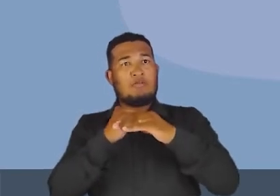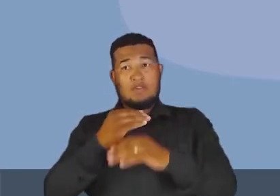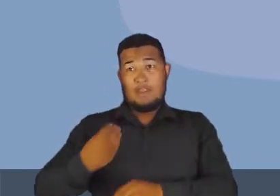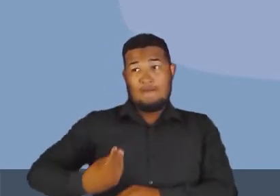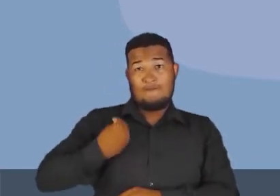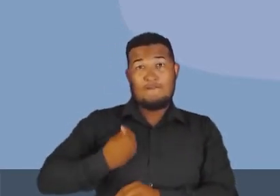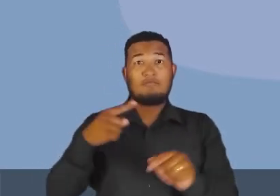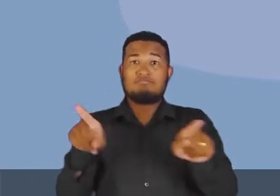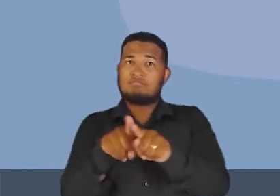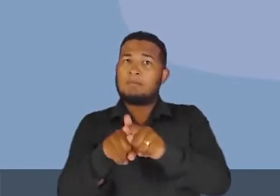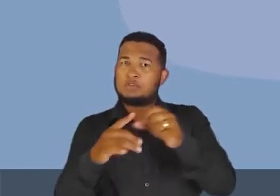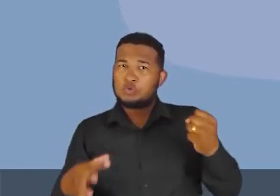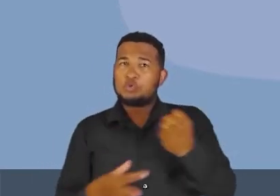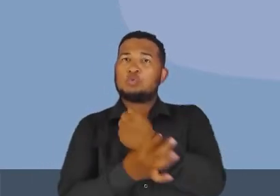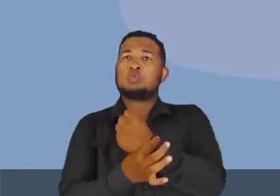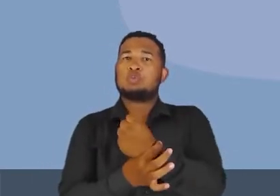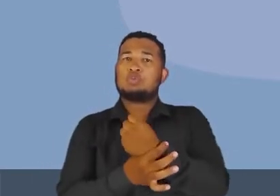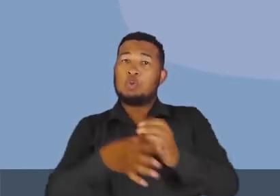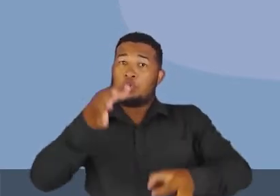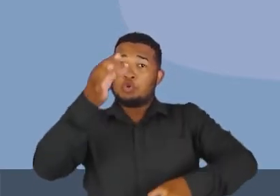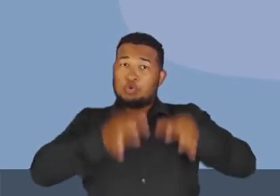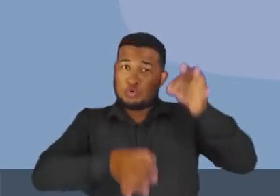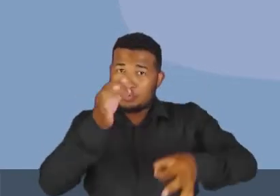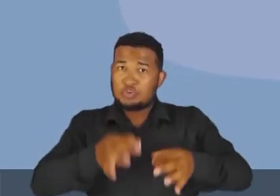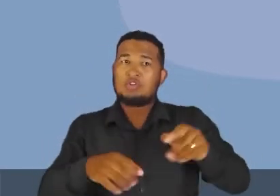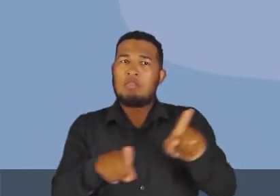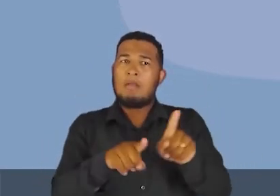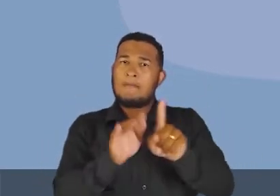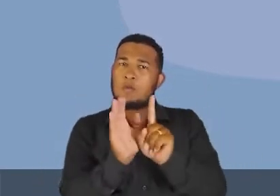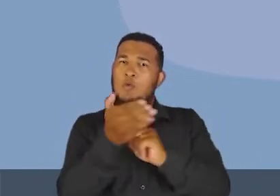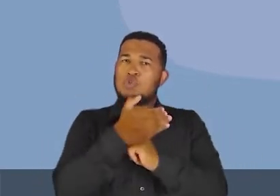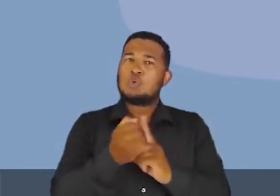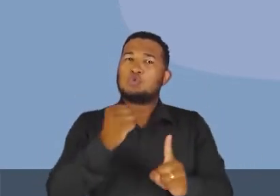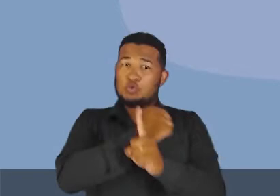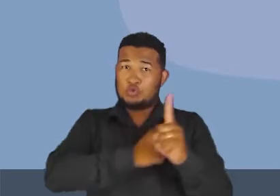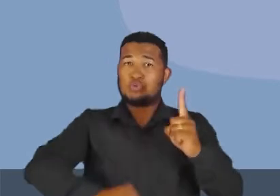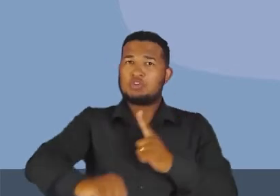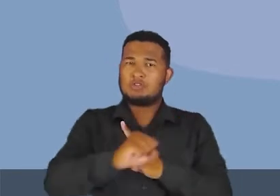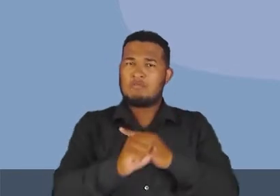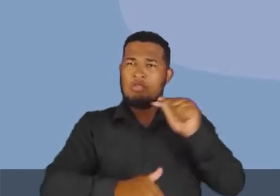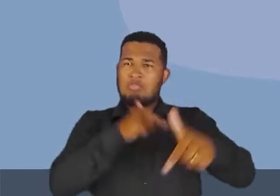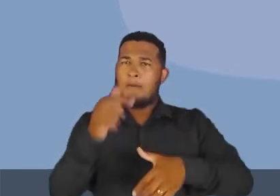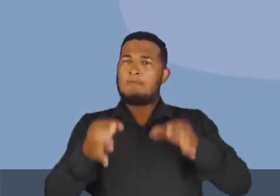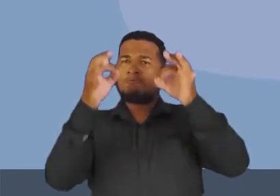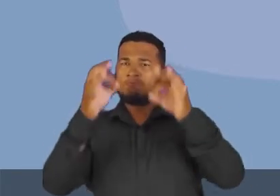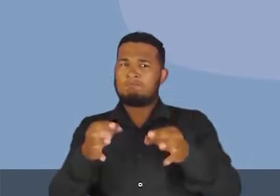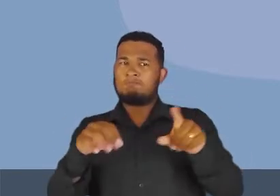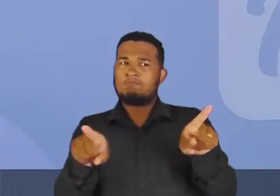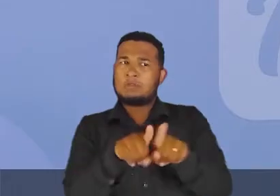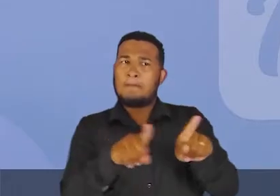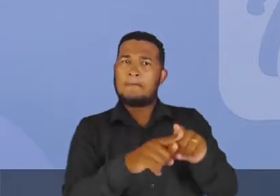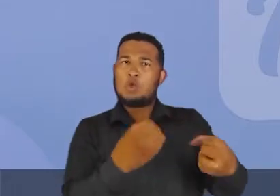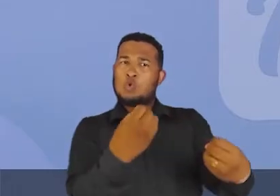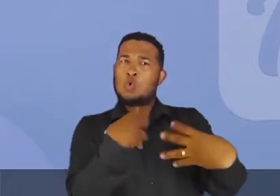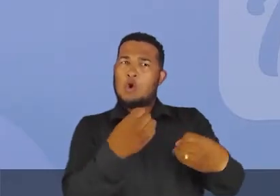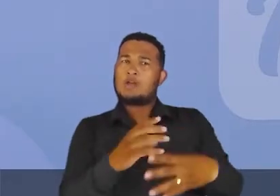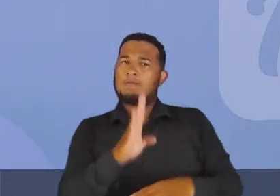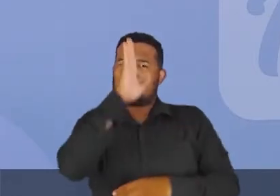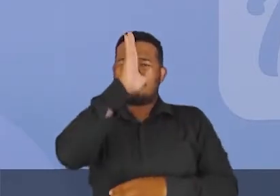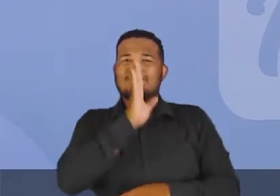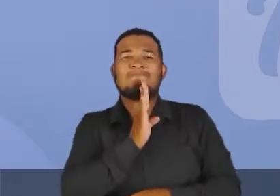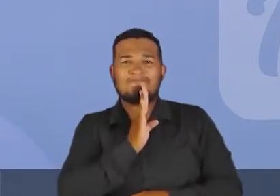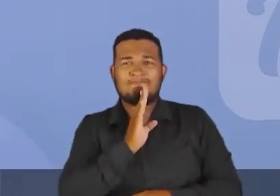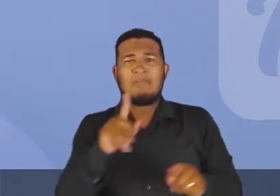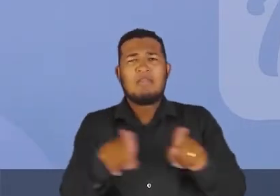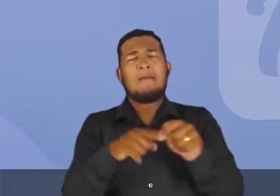e a segurança, a justiça e a proteção social, trabalho digno e educação gratuita, entre muitos outros